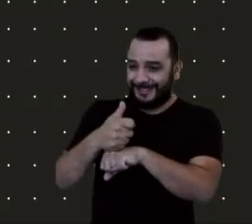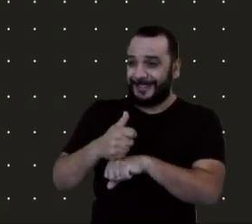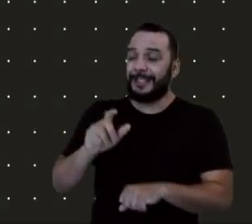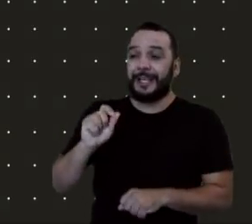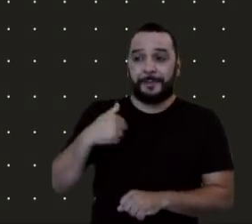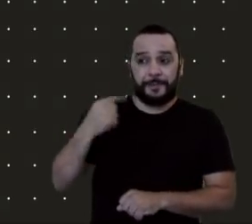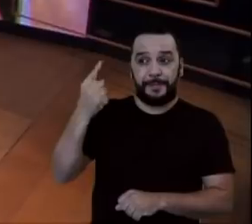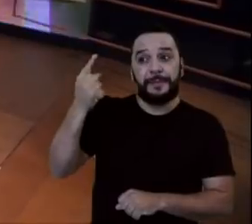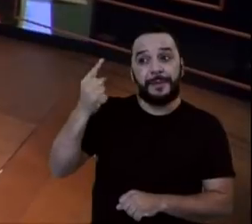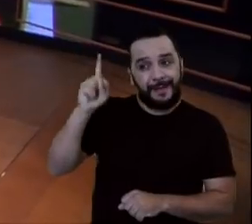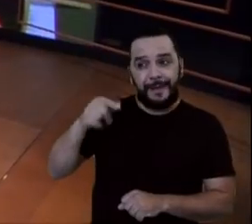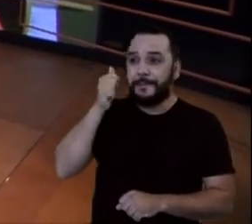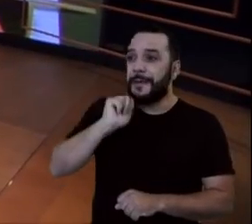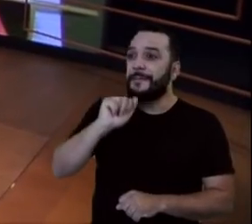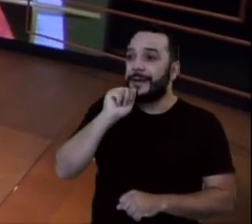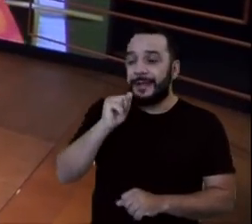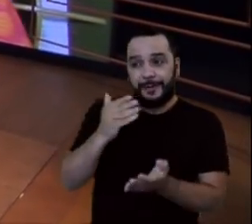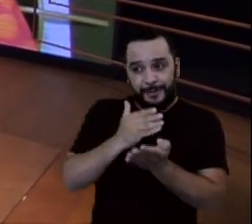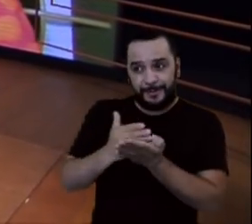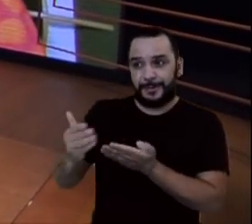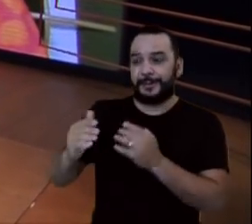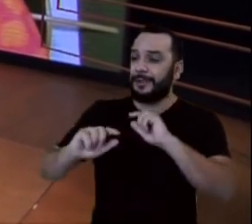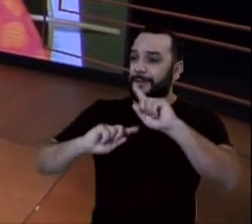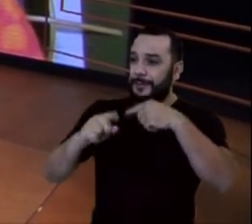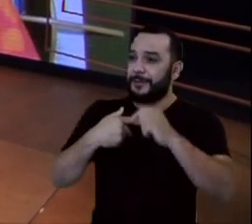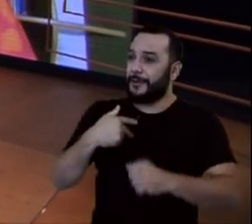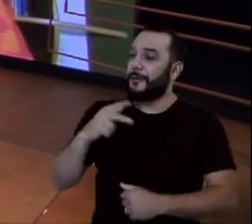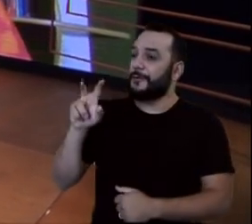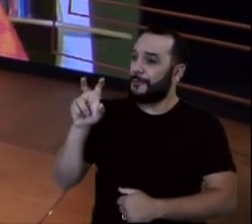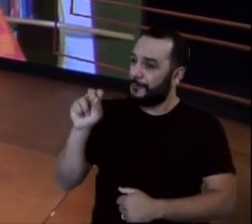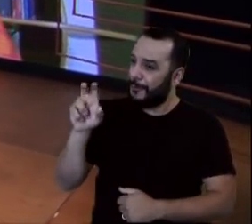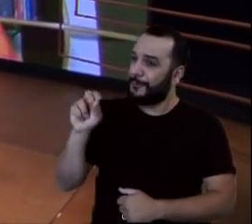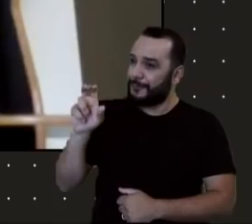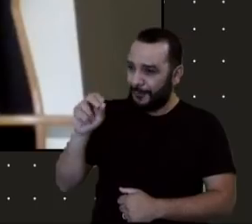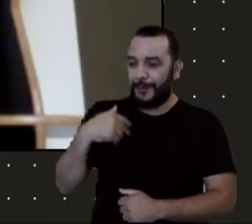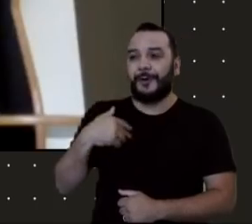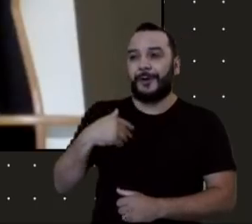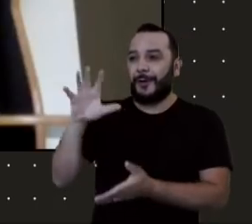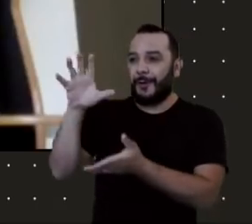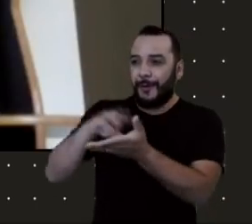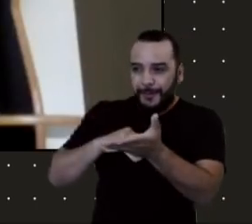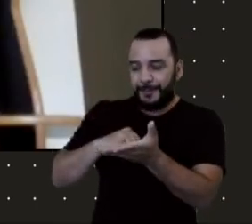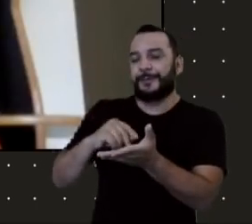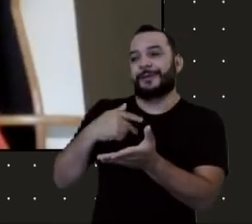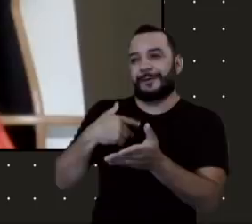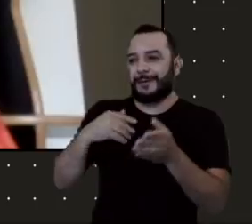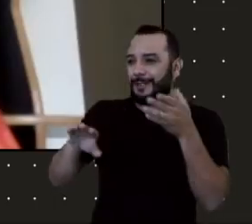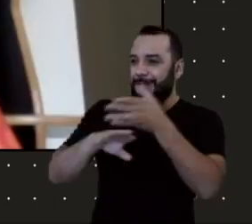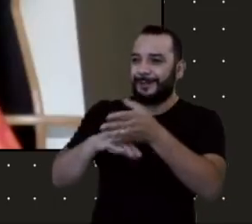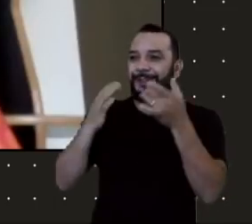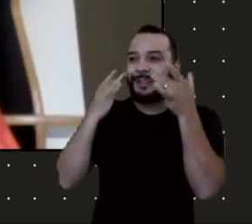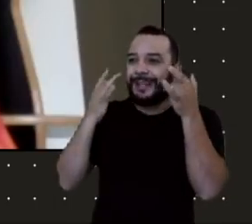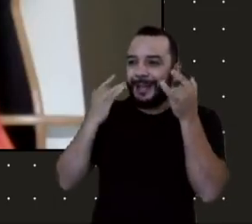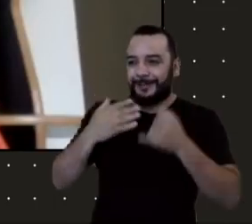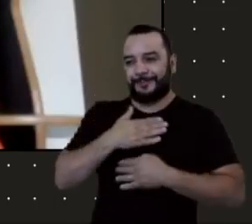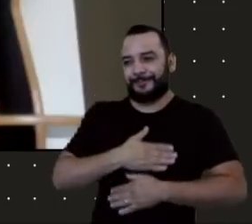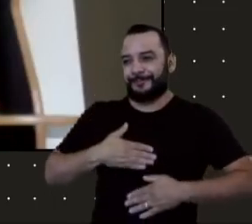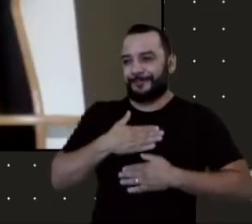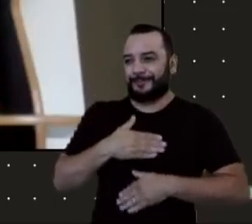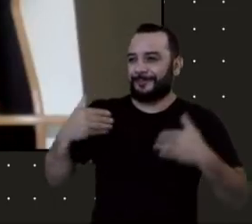quem puxou a fila foi a mamãe, na verdade. E a vovó entrou no bonde do teatro com muito